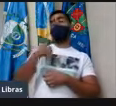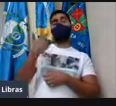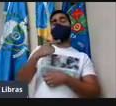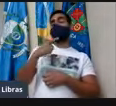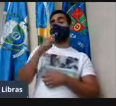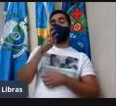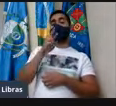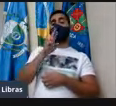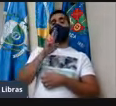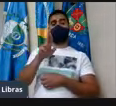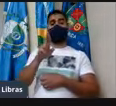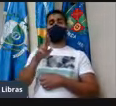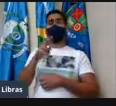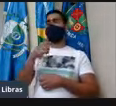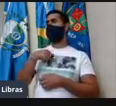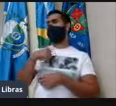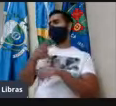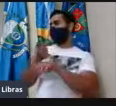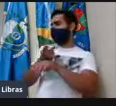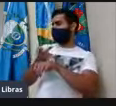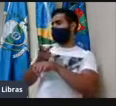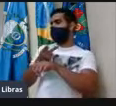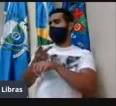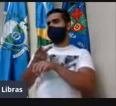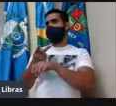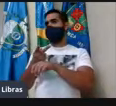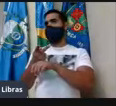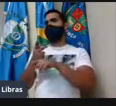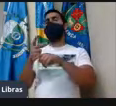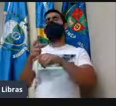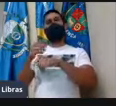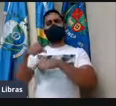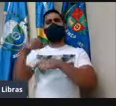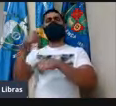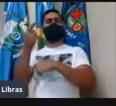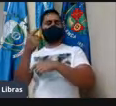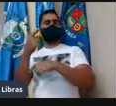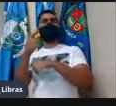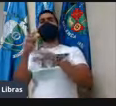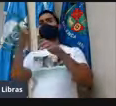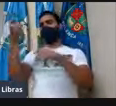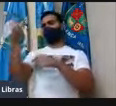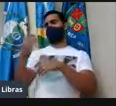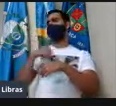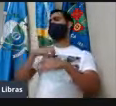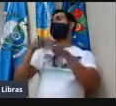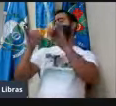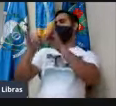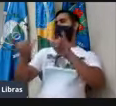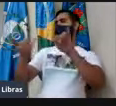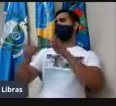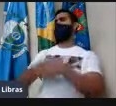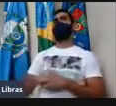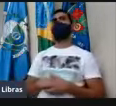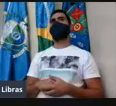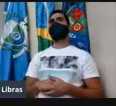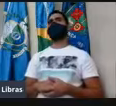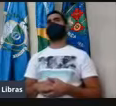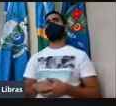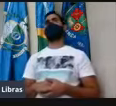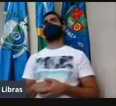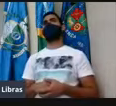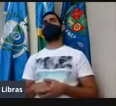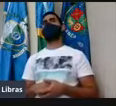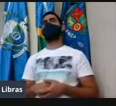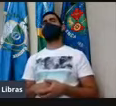responder, eu vou pesquisar e, com certeza, trarei a informação para vocês. Eu me